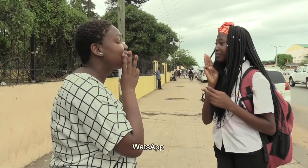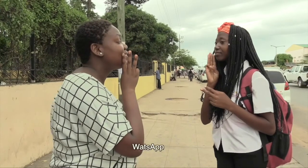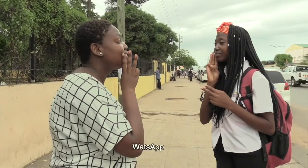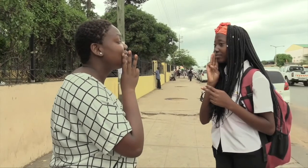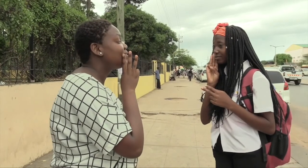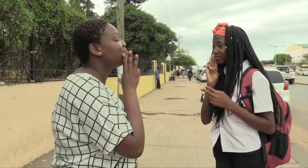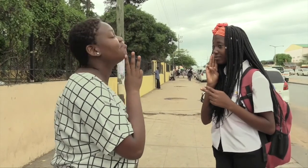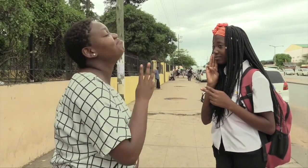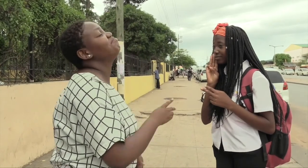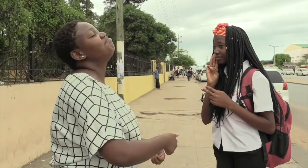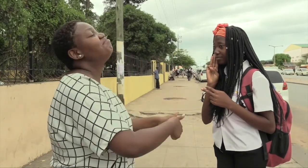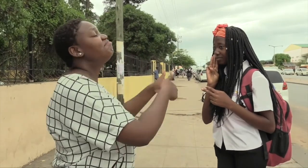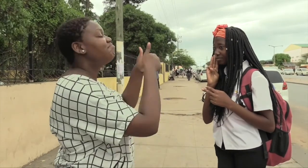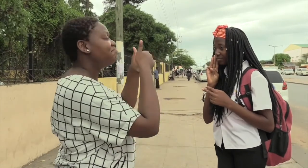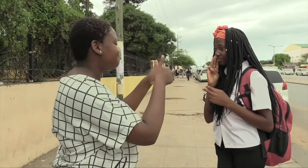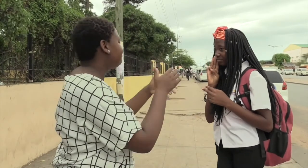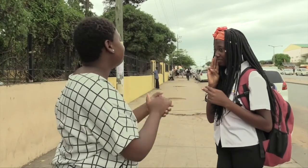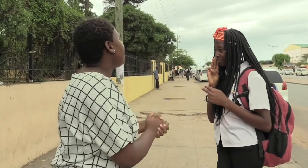WhatsApp.